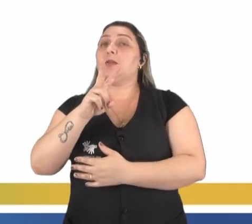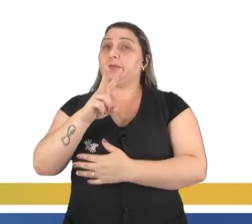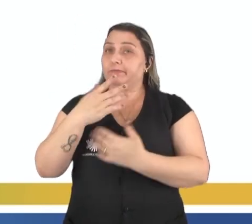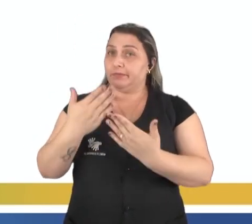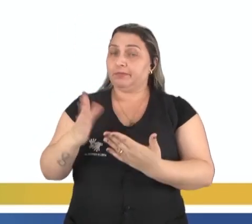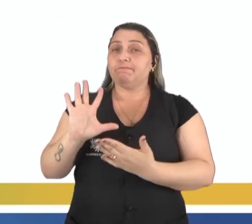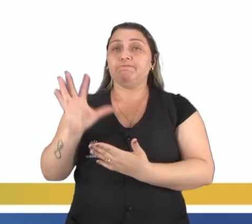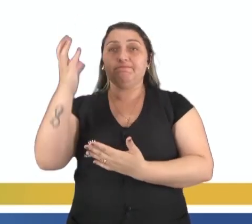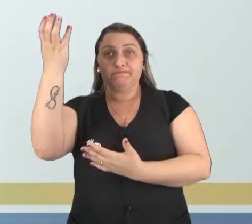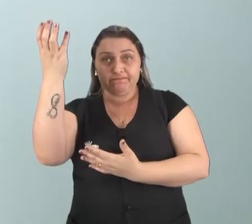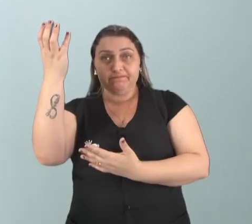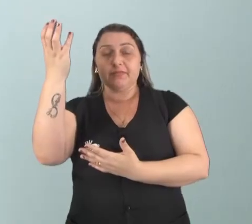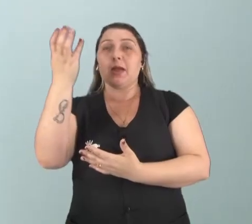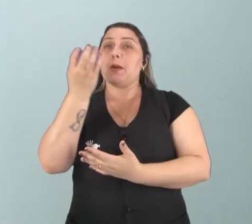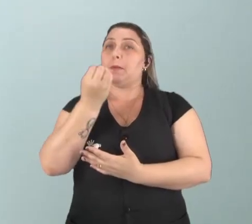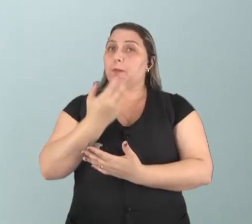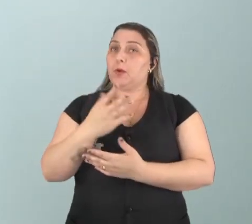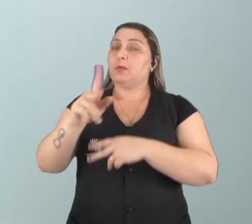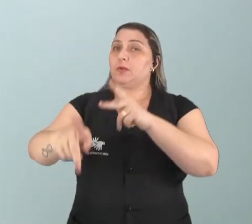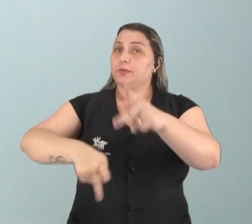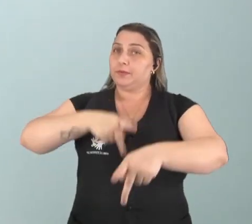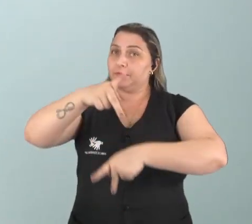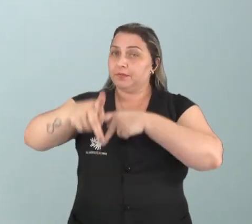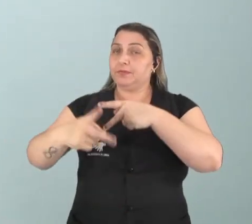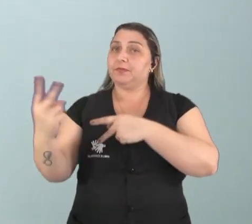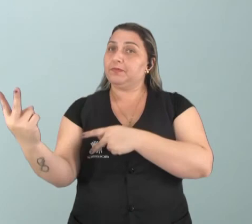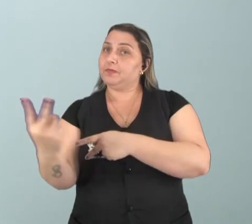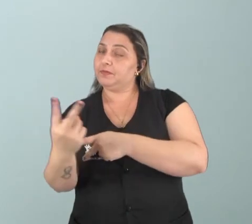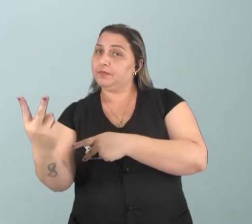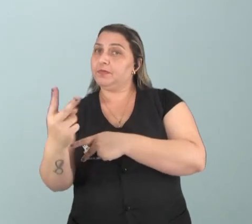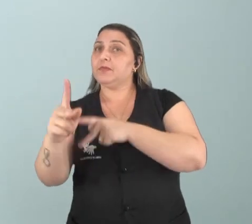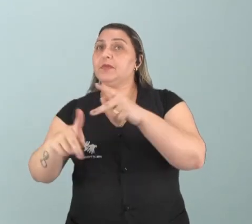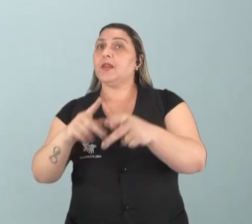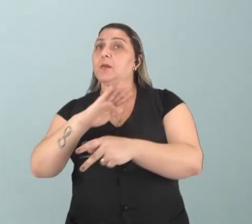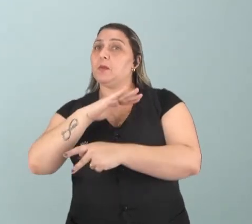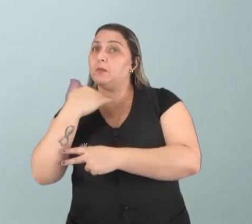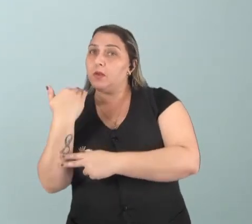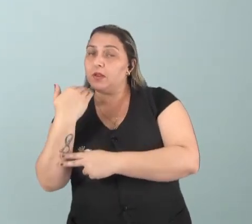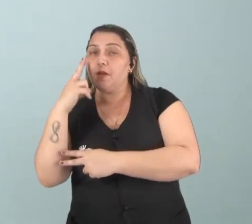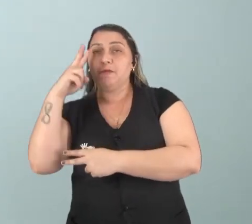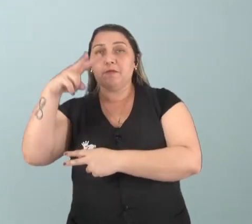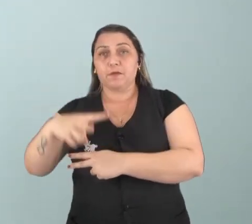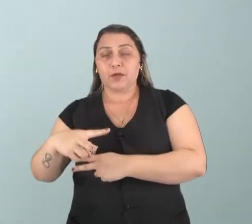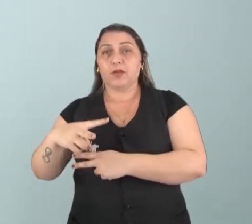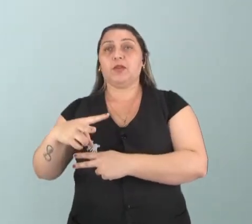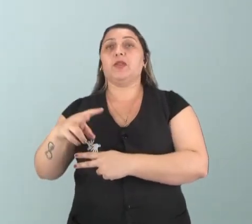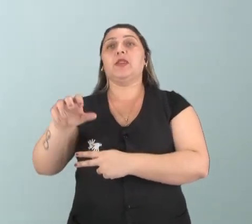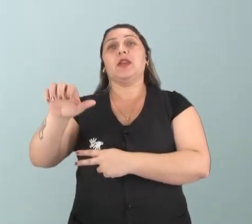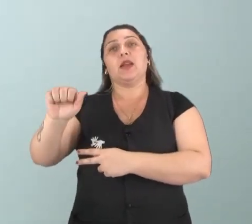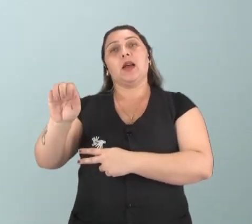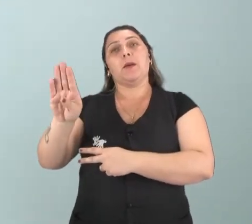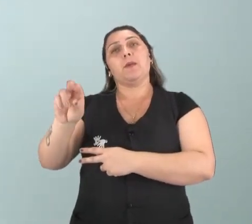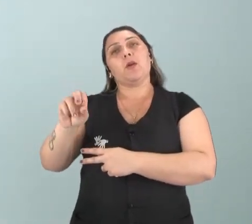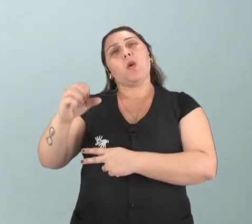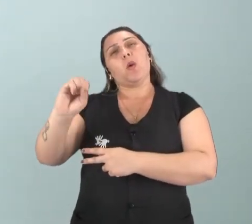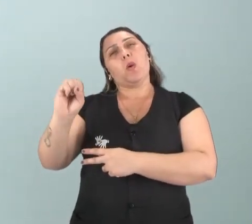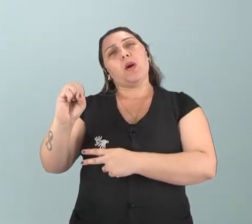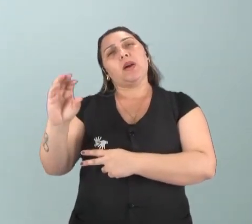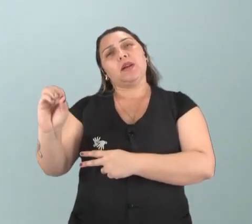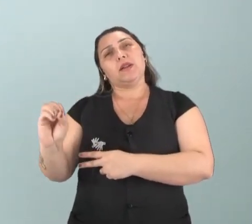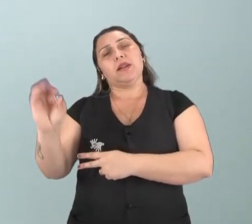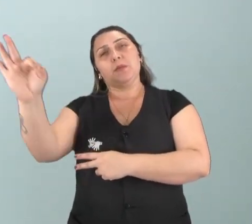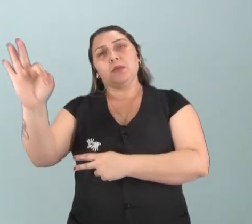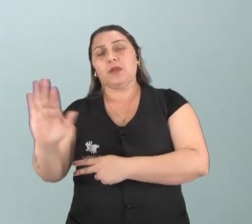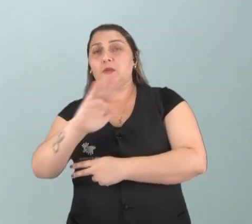submeter a isso, boa parte da população deles foi dizimada. Nós vimos o caso aí dos aborígenes que cerca de 80%